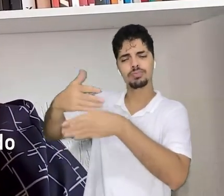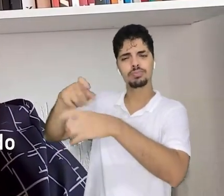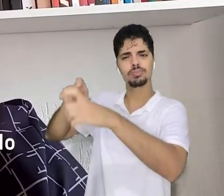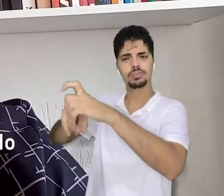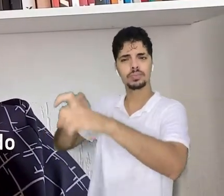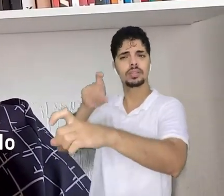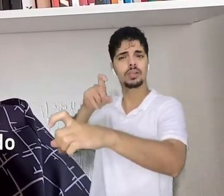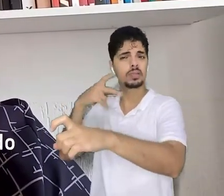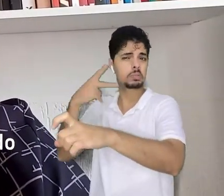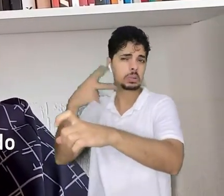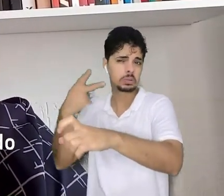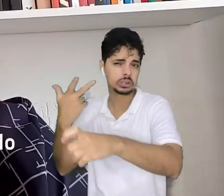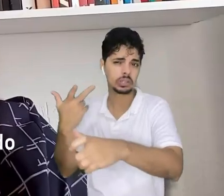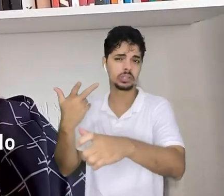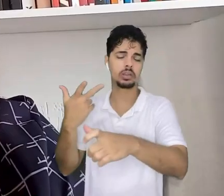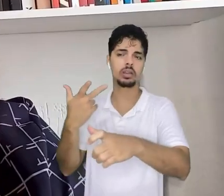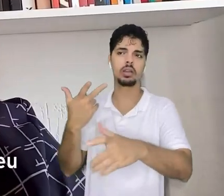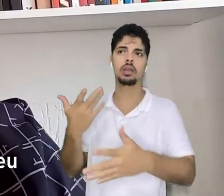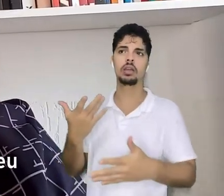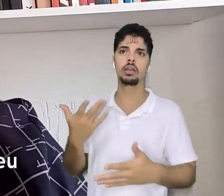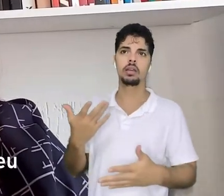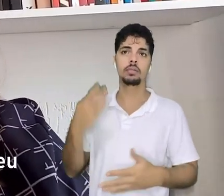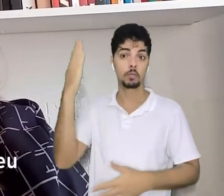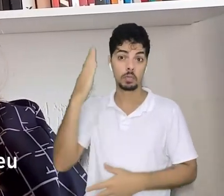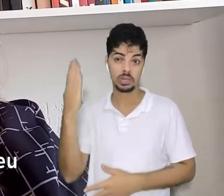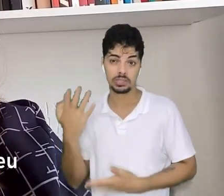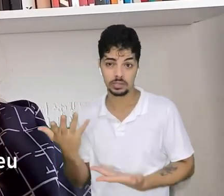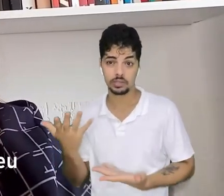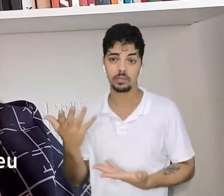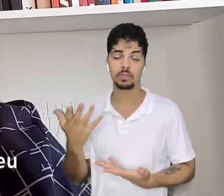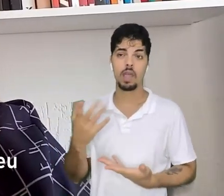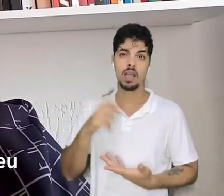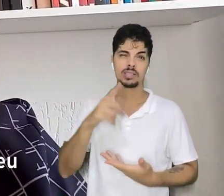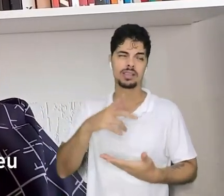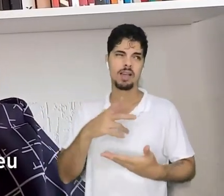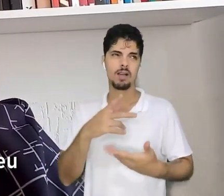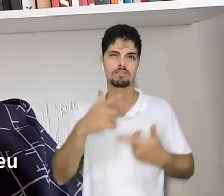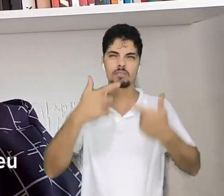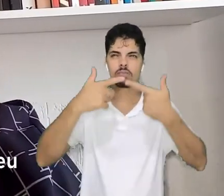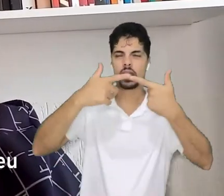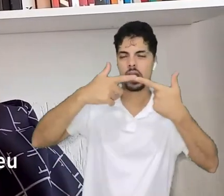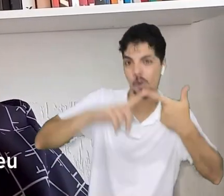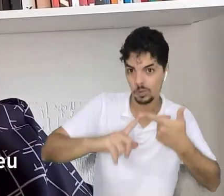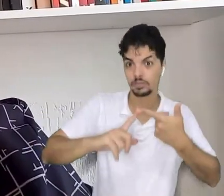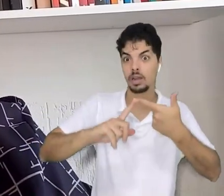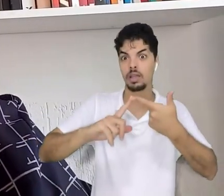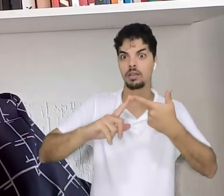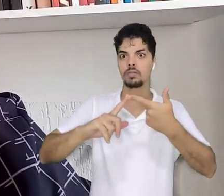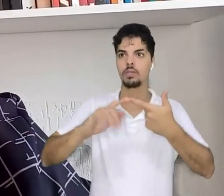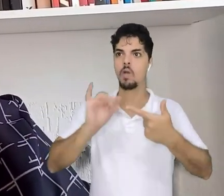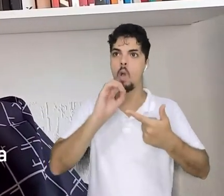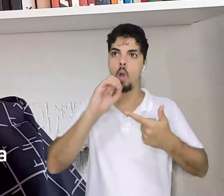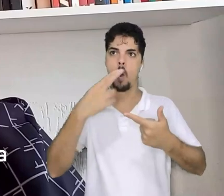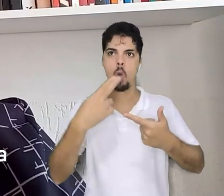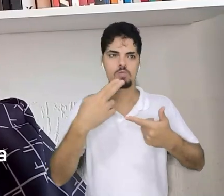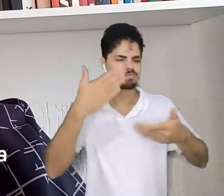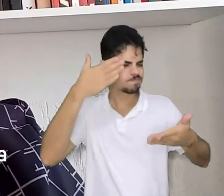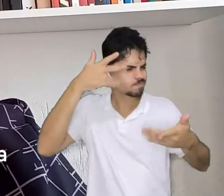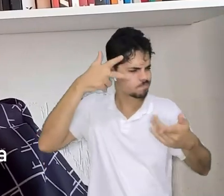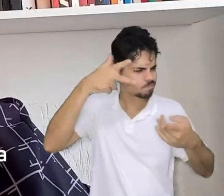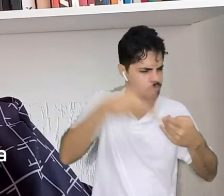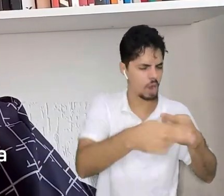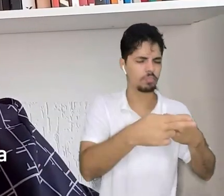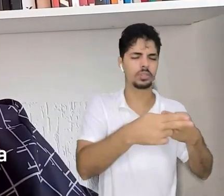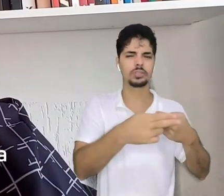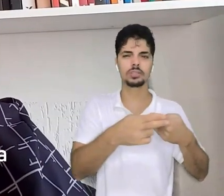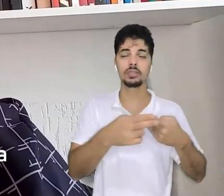política do Brasil essa ruptura com a Metrópole ela não se deu de uma forma